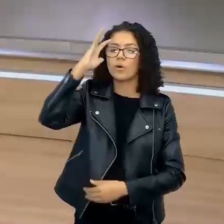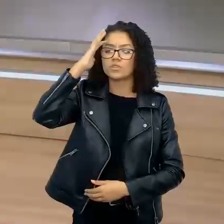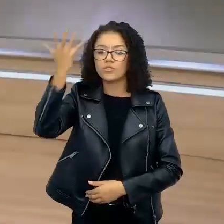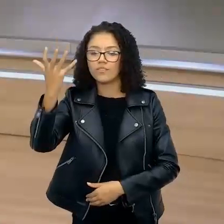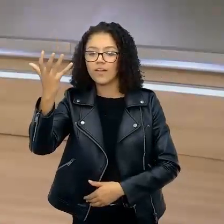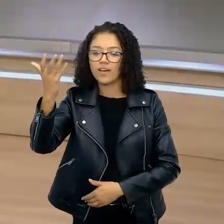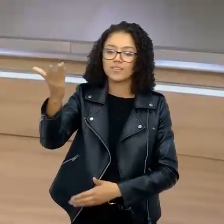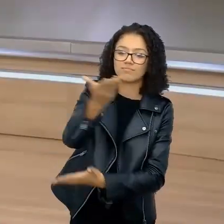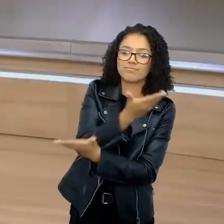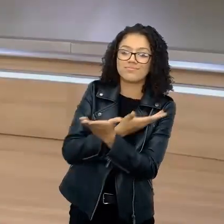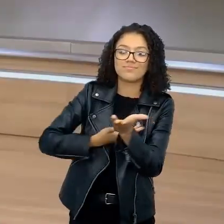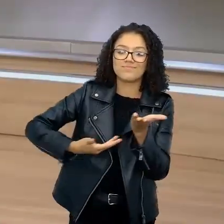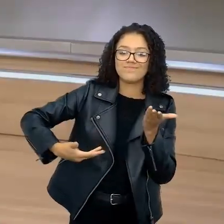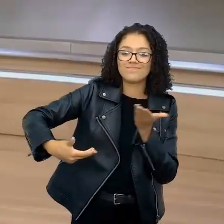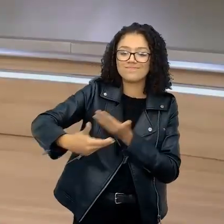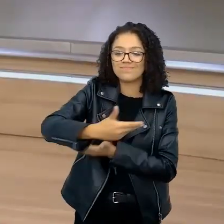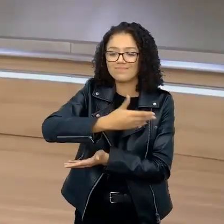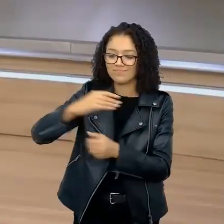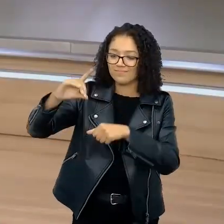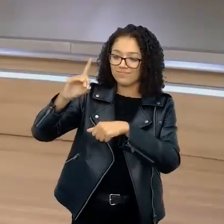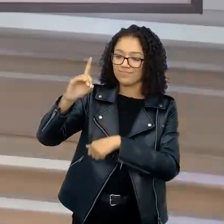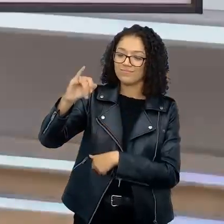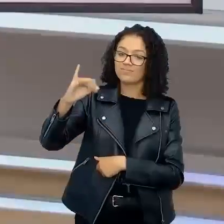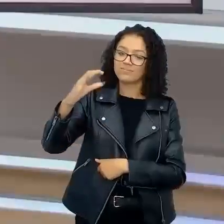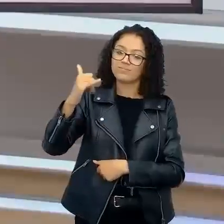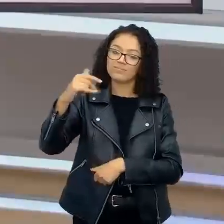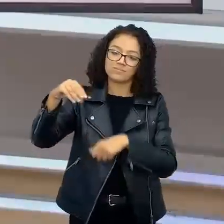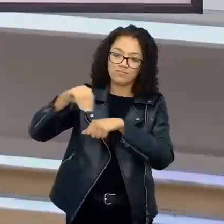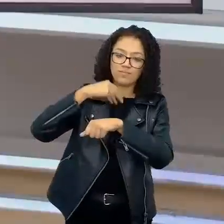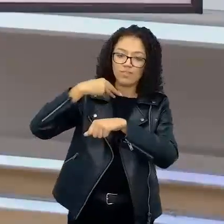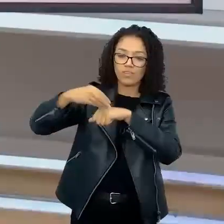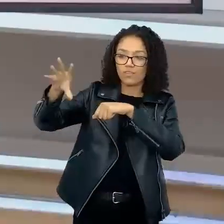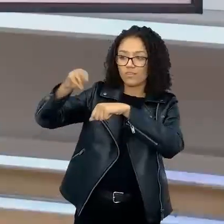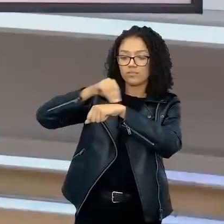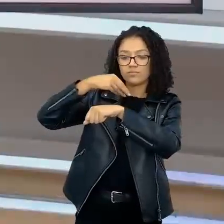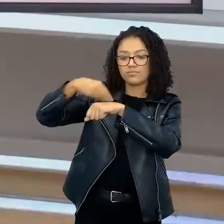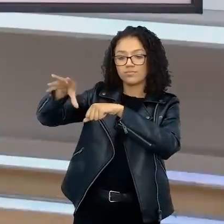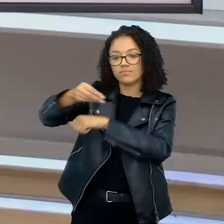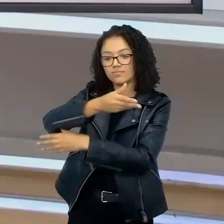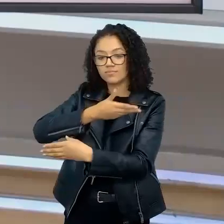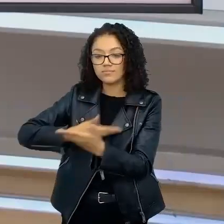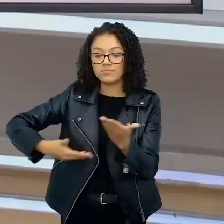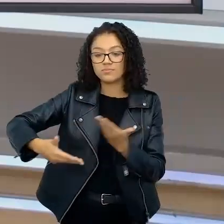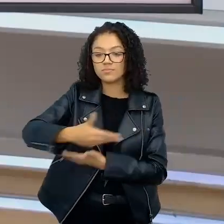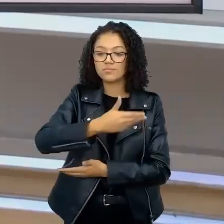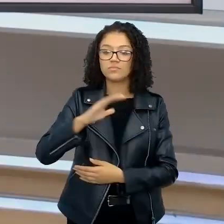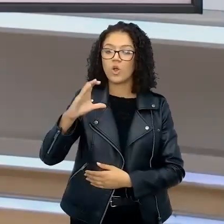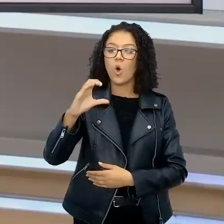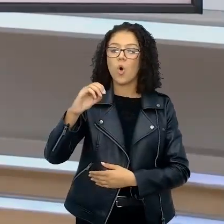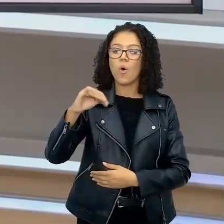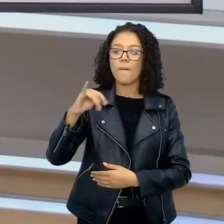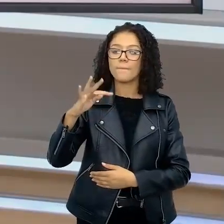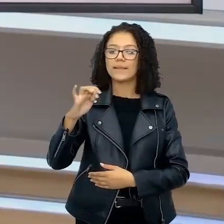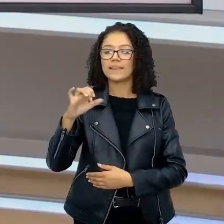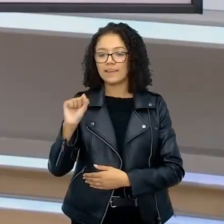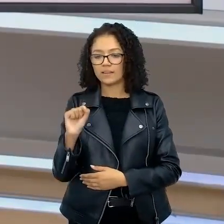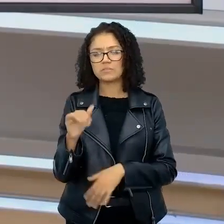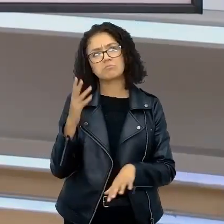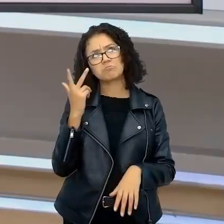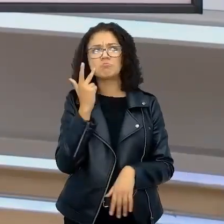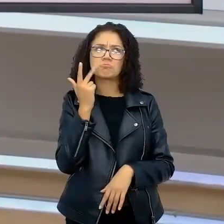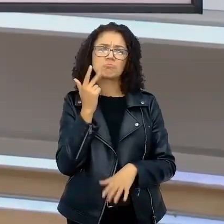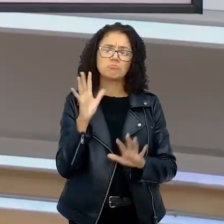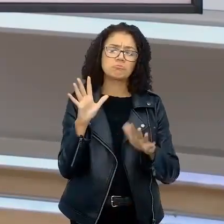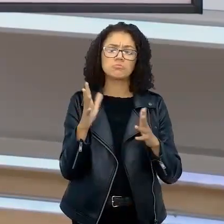nosso? Isso faz parte de comitês. E esses comitês, eles acontecem em reuniões normalmente mensais, né, que